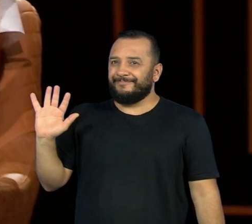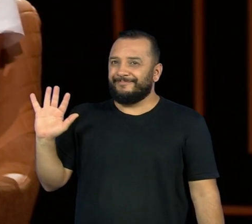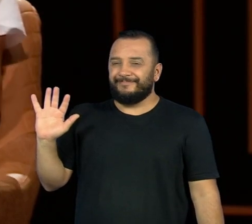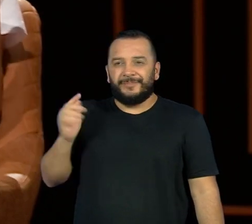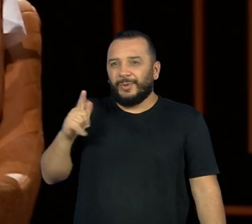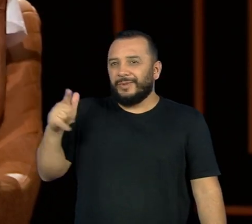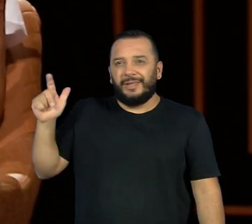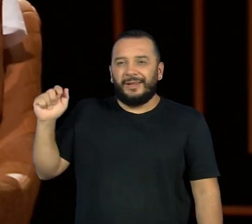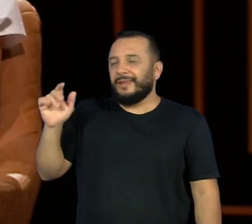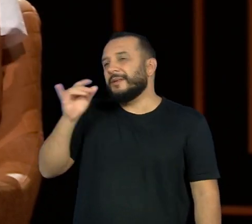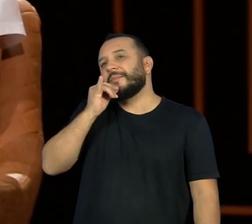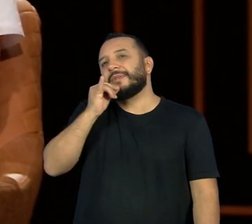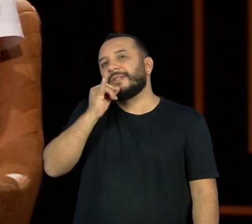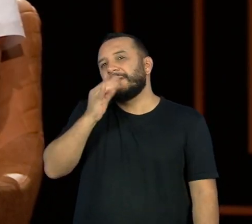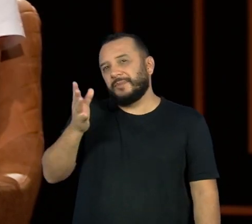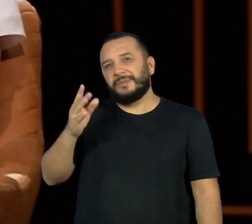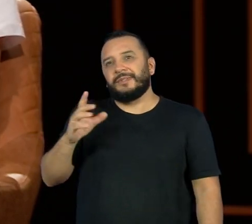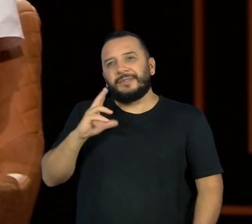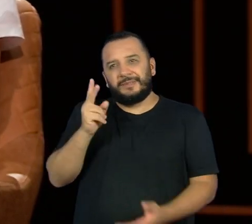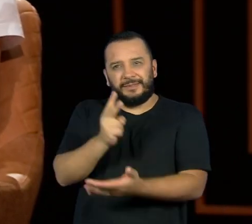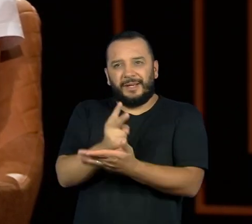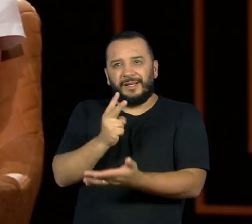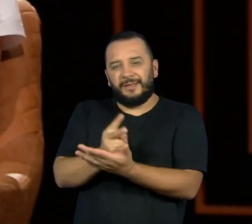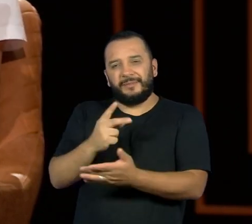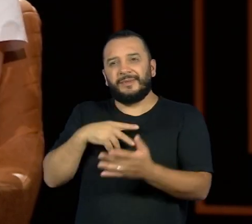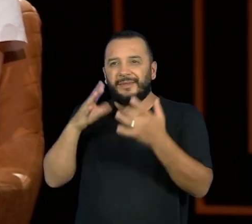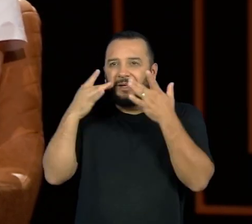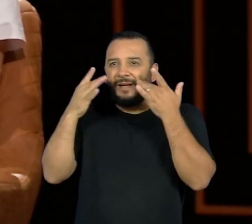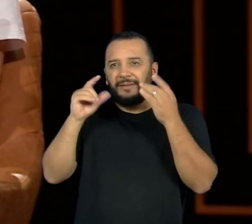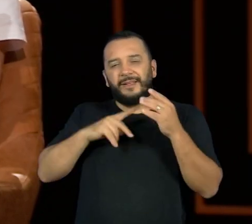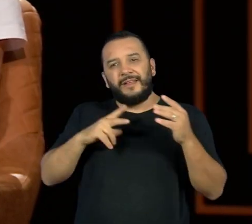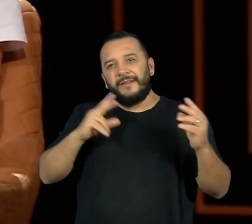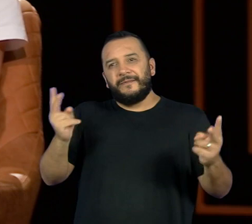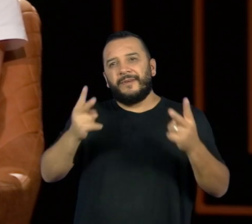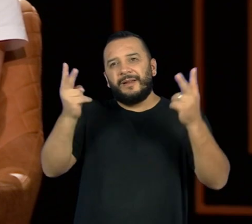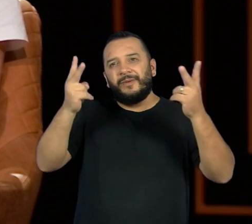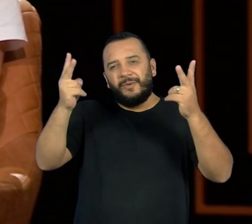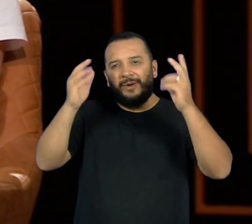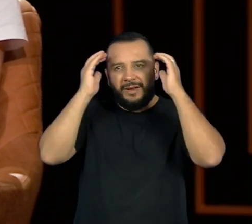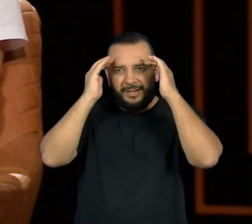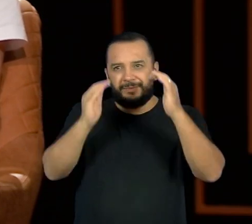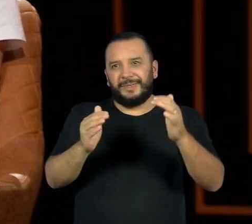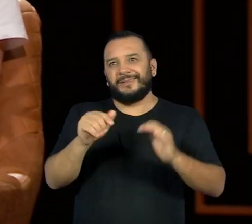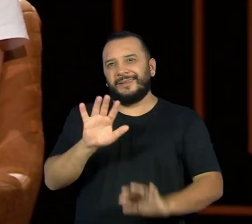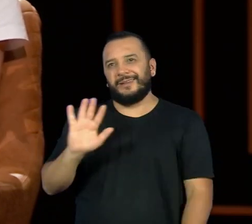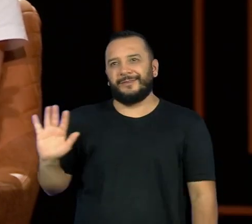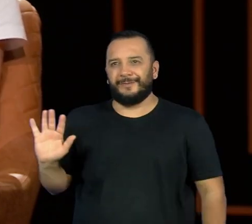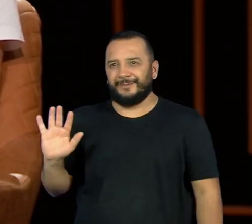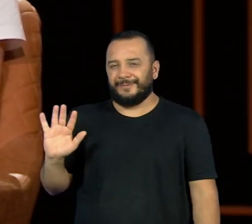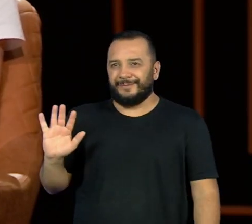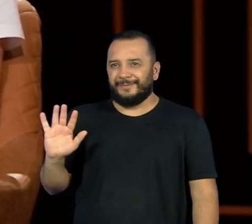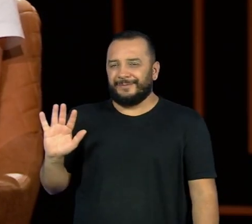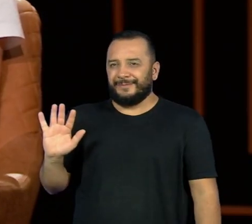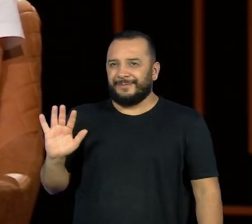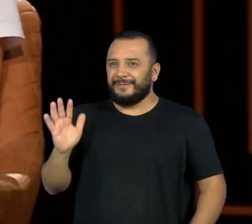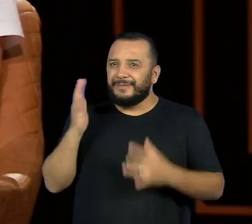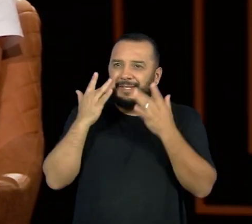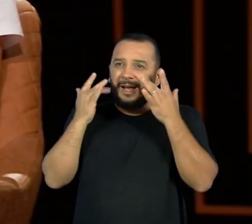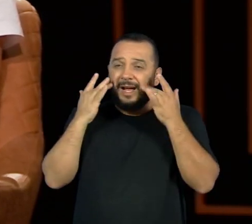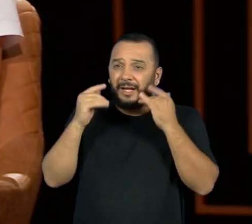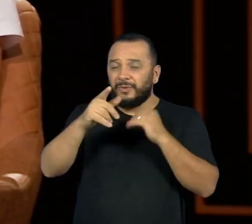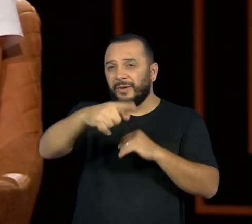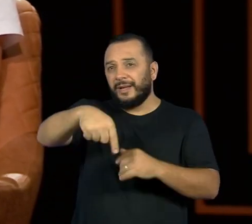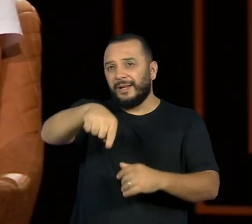não tem sempre um valor maior a ser respeitado. Então, lá eu não temo